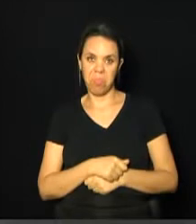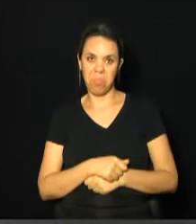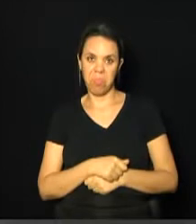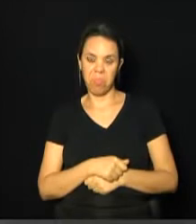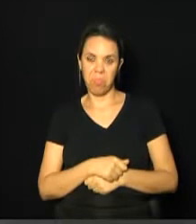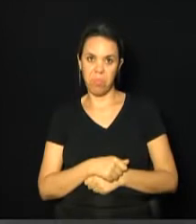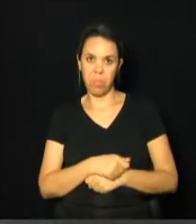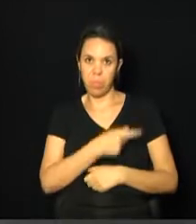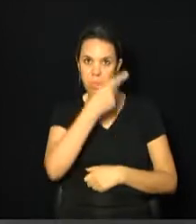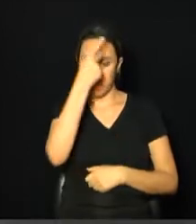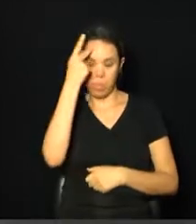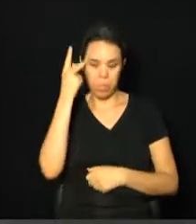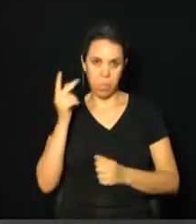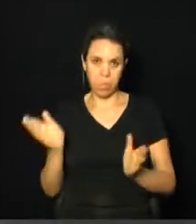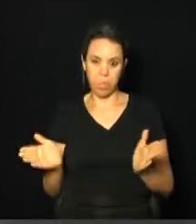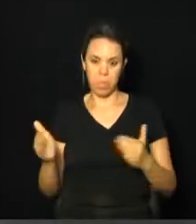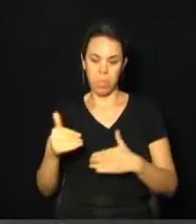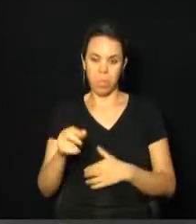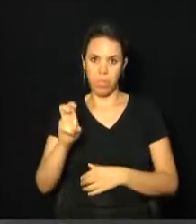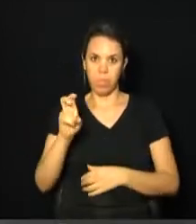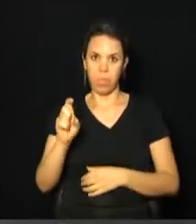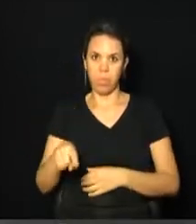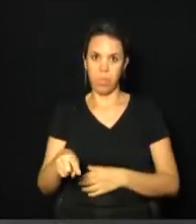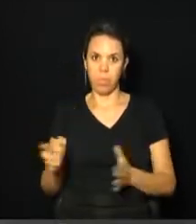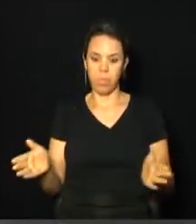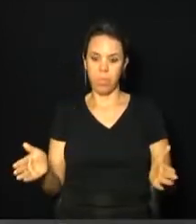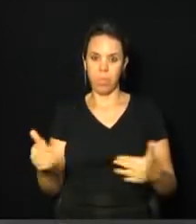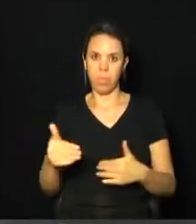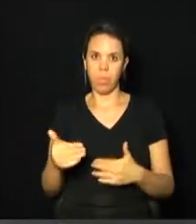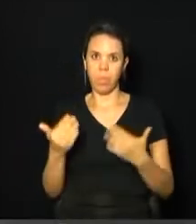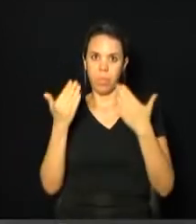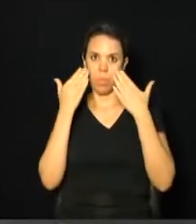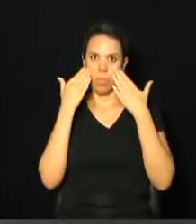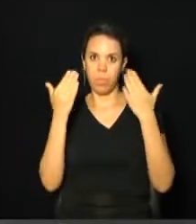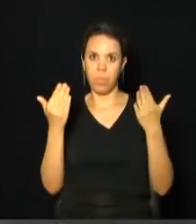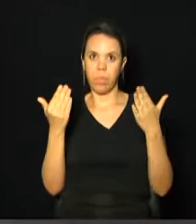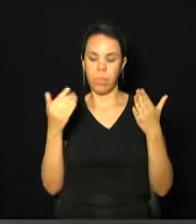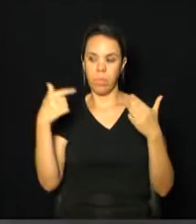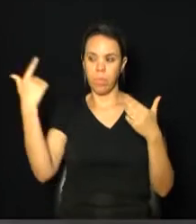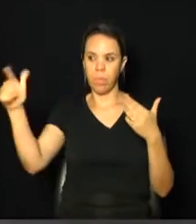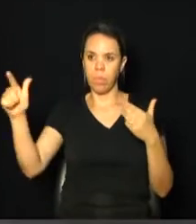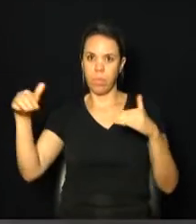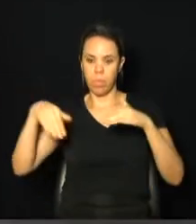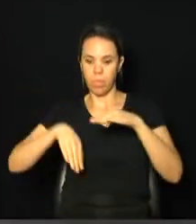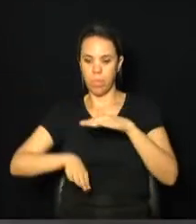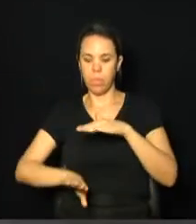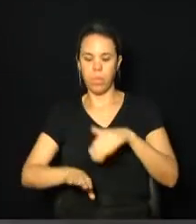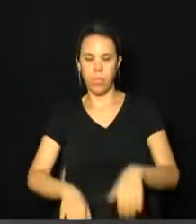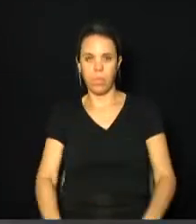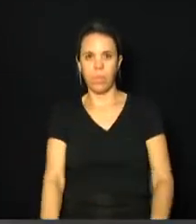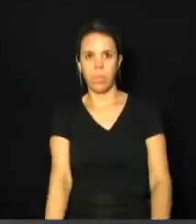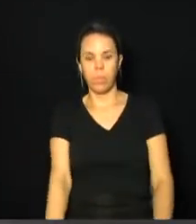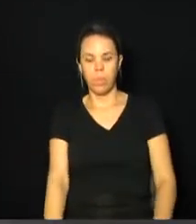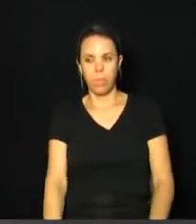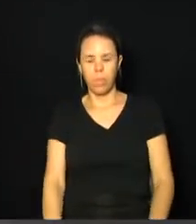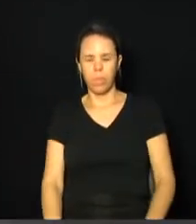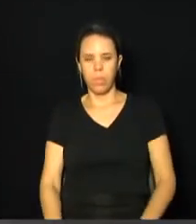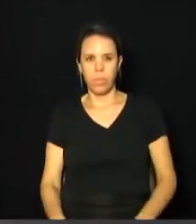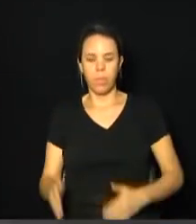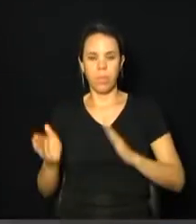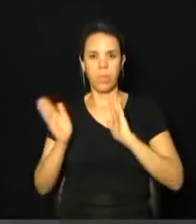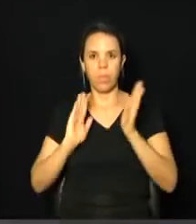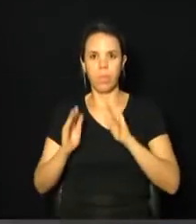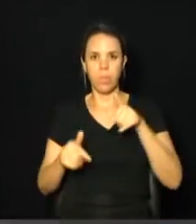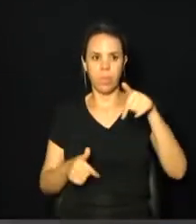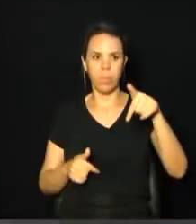A pessoa põe uma caixa d'água de 5 mil aqui na frente e coloca a outra lá embaixo. Então, Se vai um caminhão com